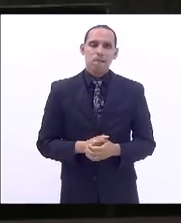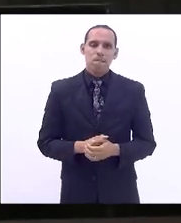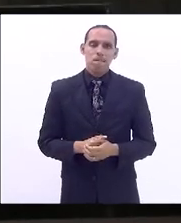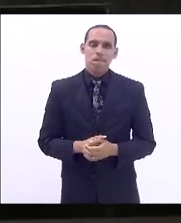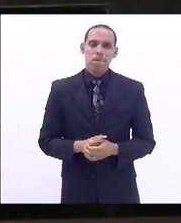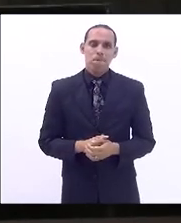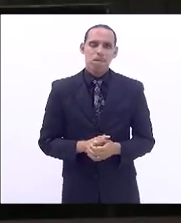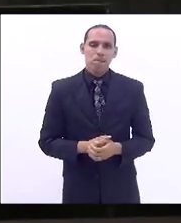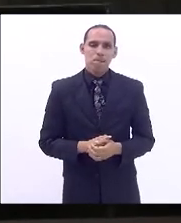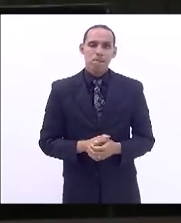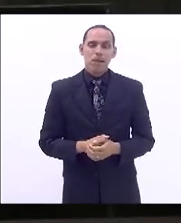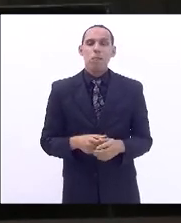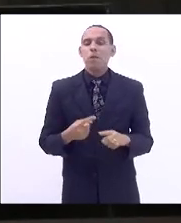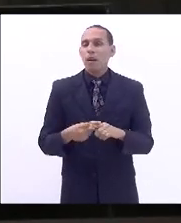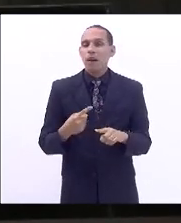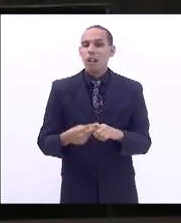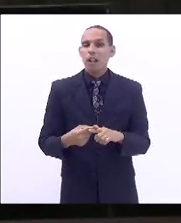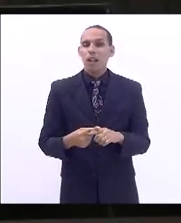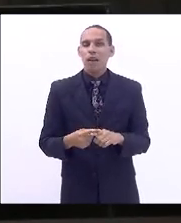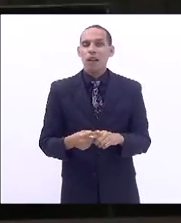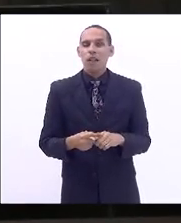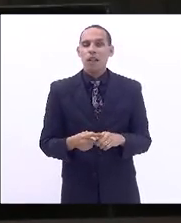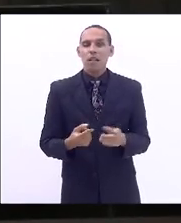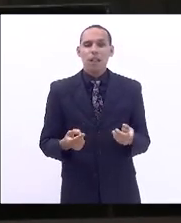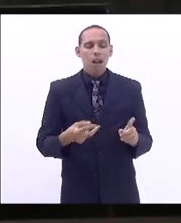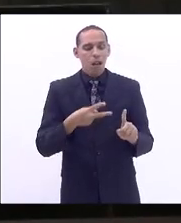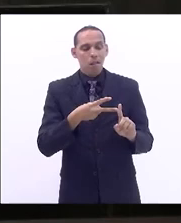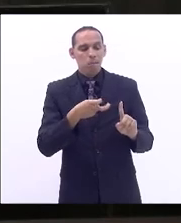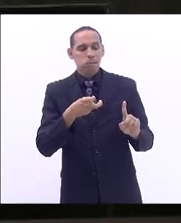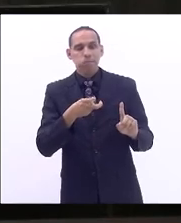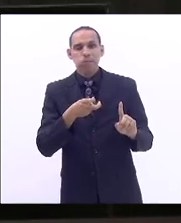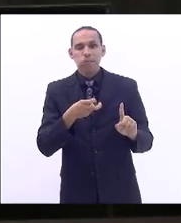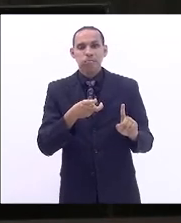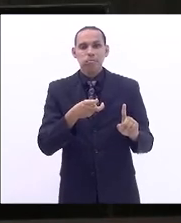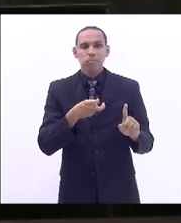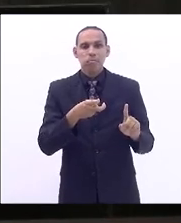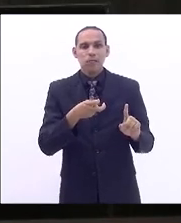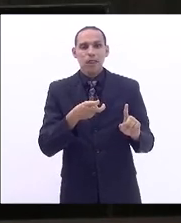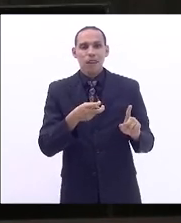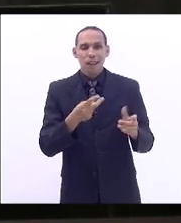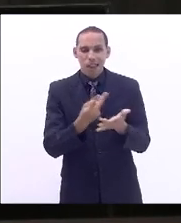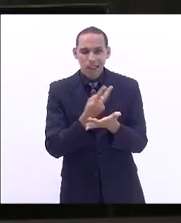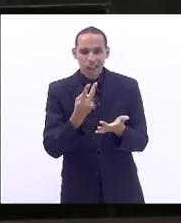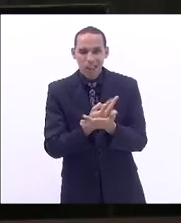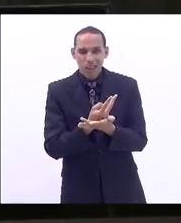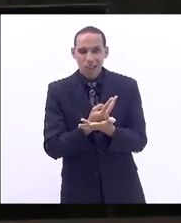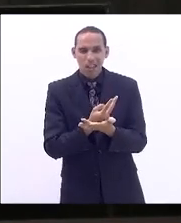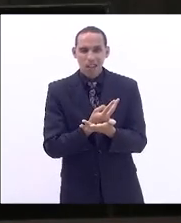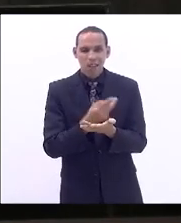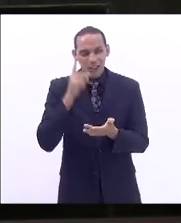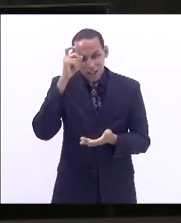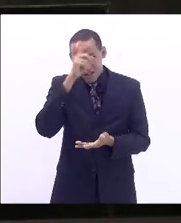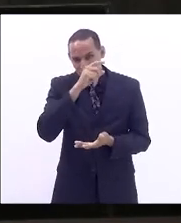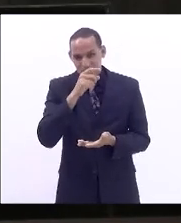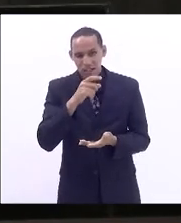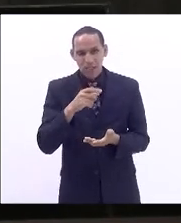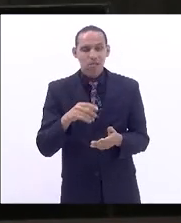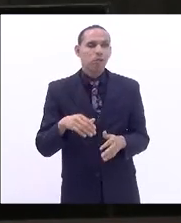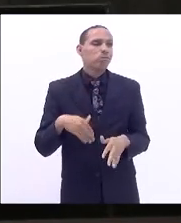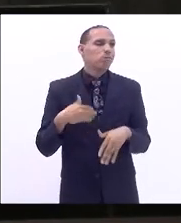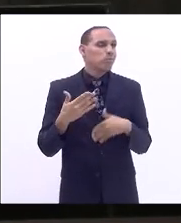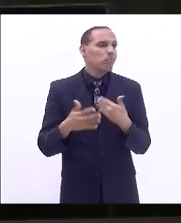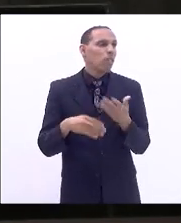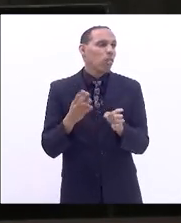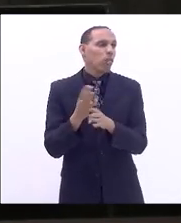acaba protelando o reconhecimento dessas dificuldades então bloquear de um papel